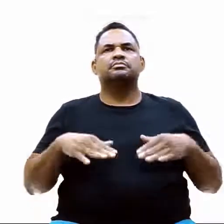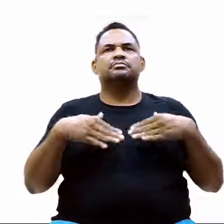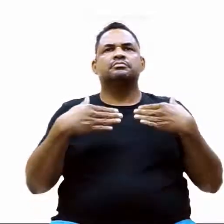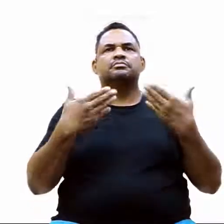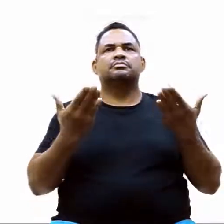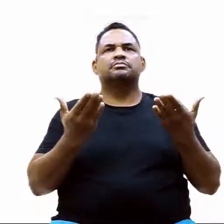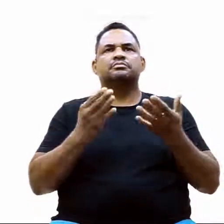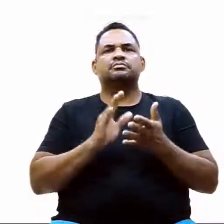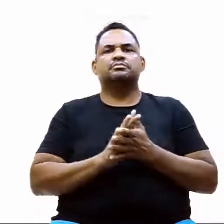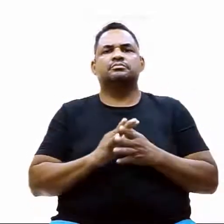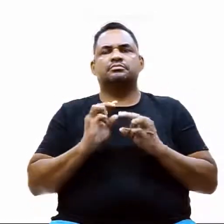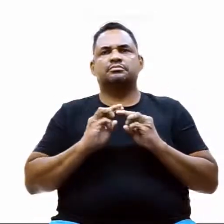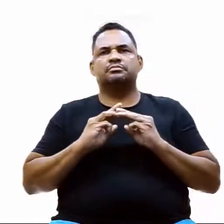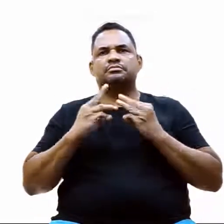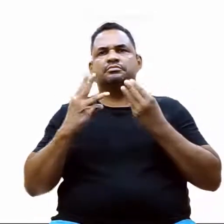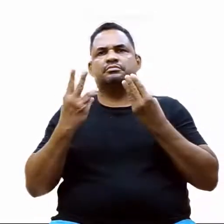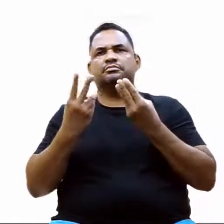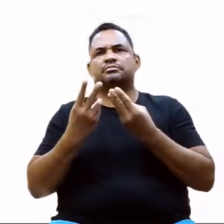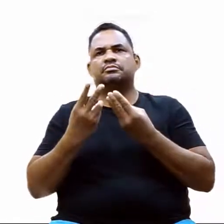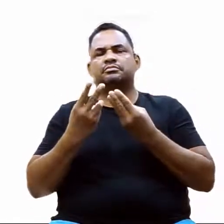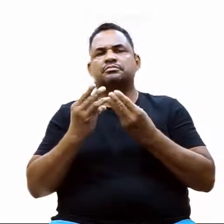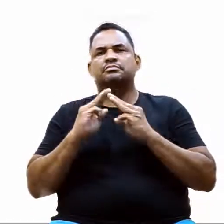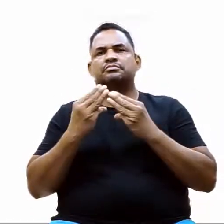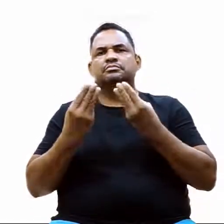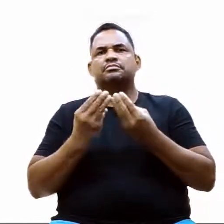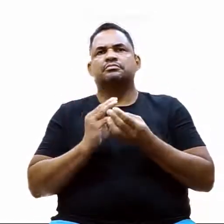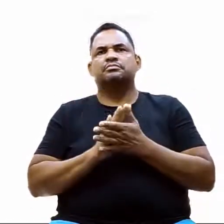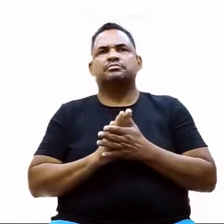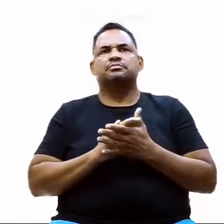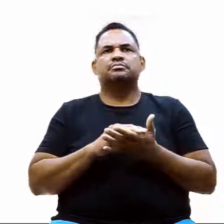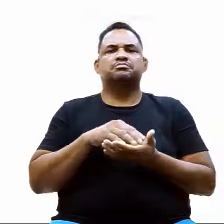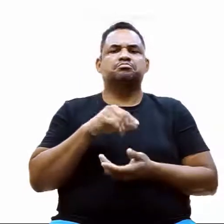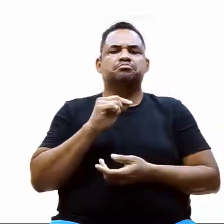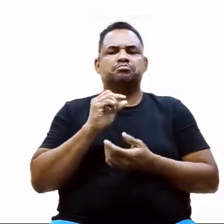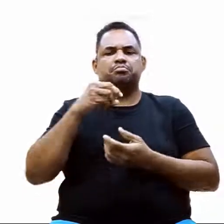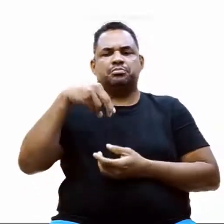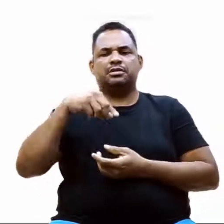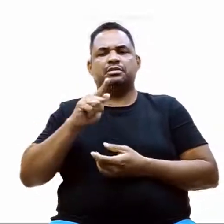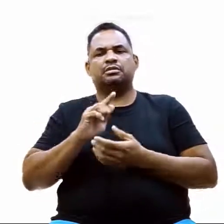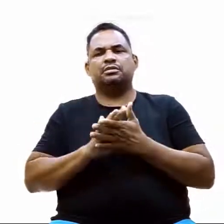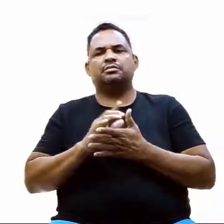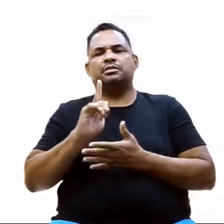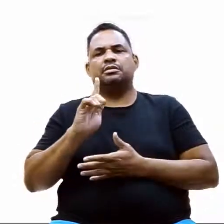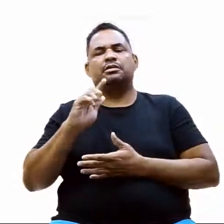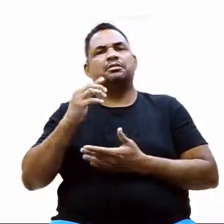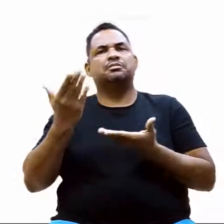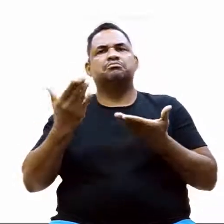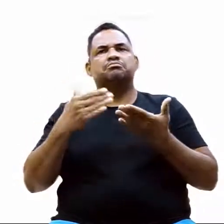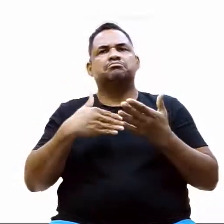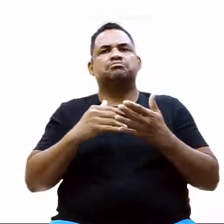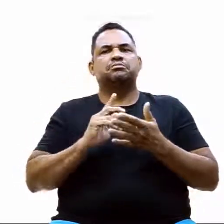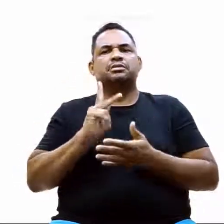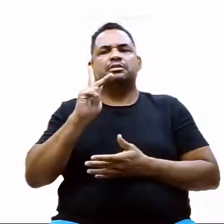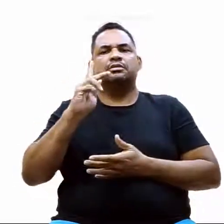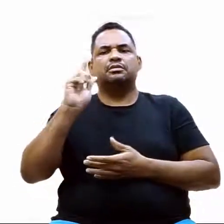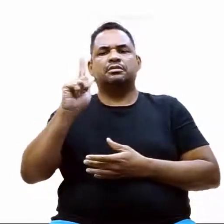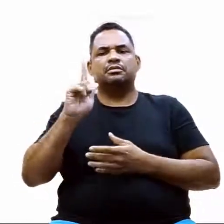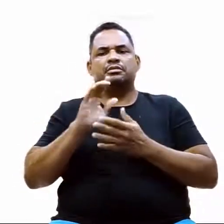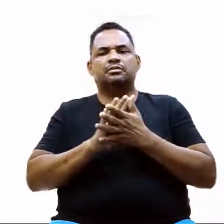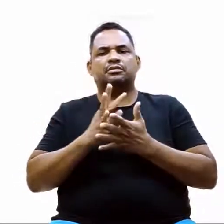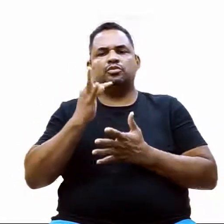massa, independente de ser micrograma, miligrama, grama, quilograma,